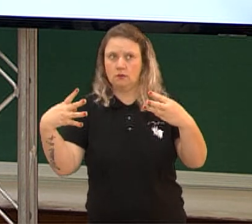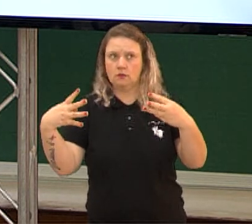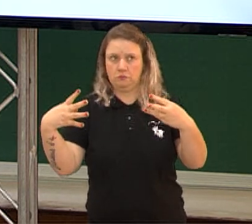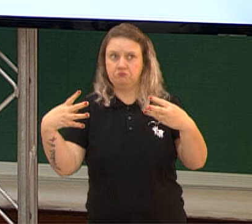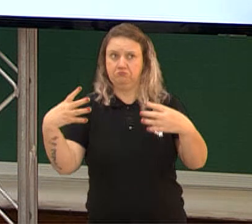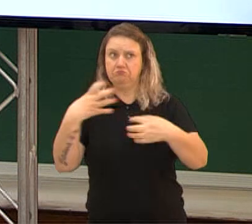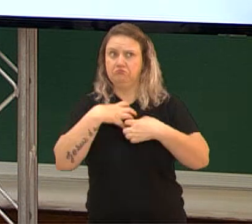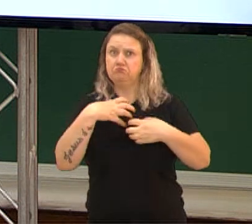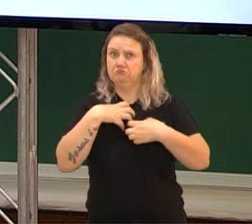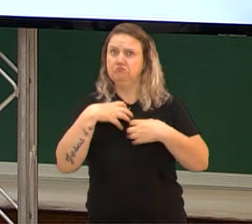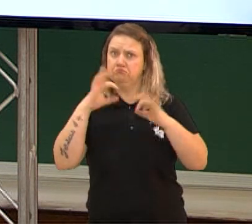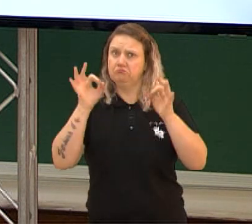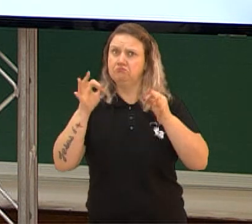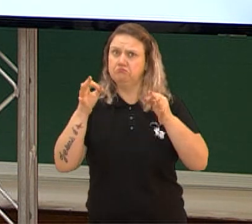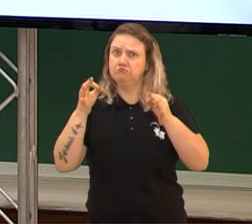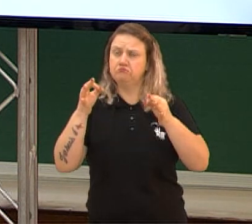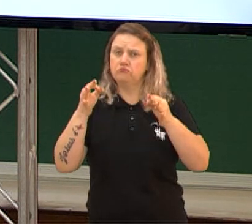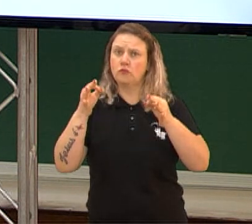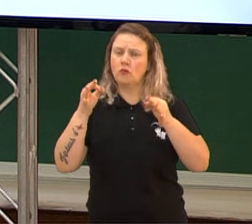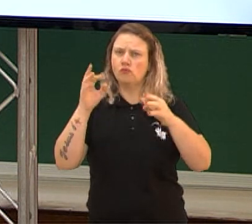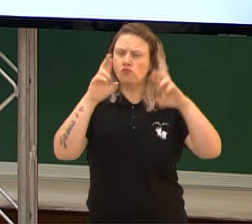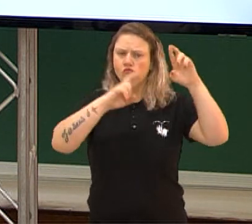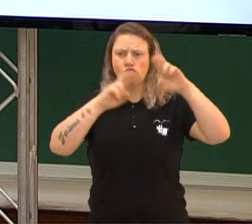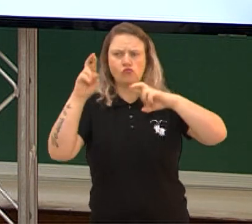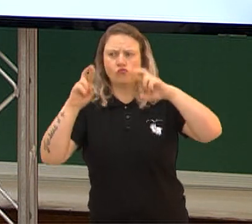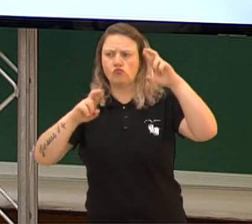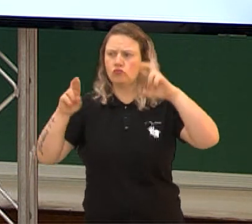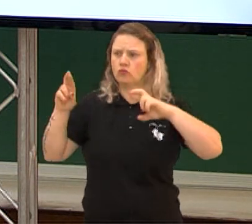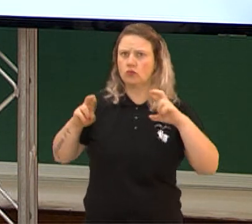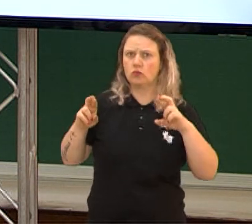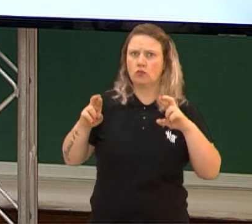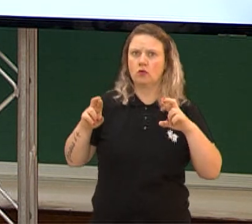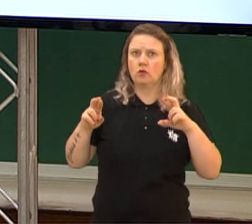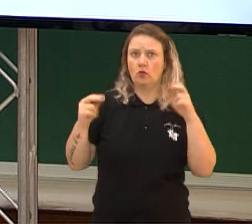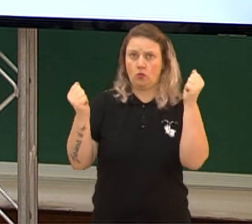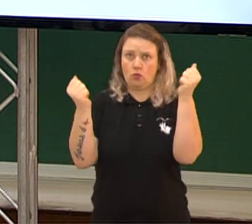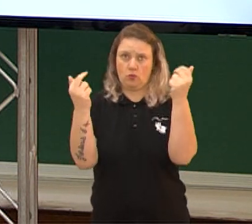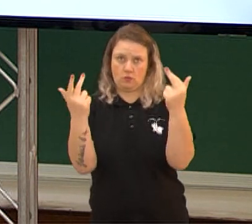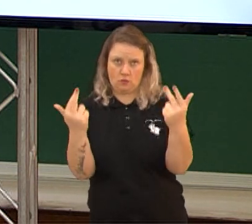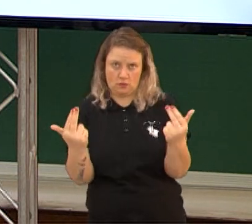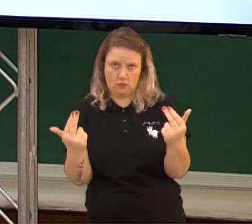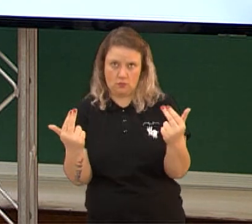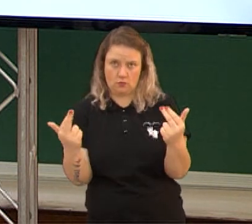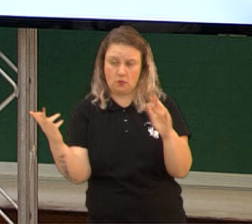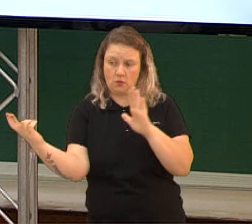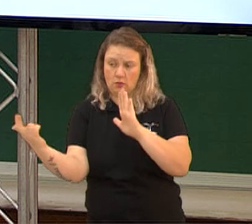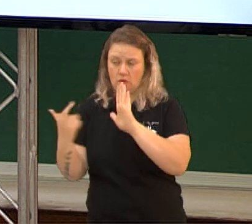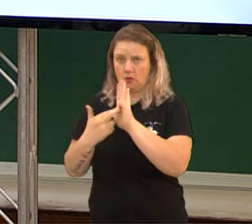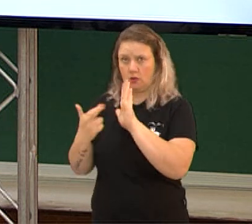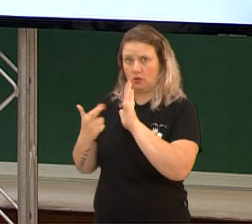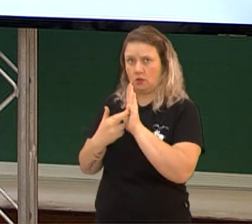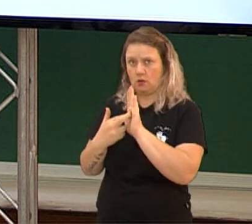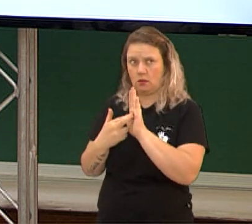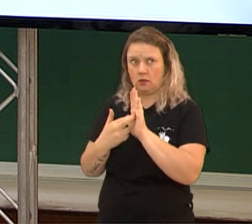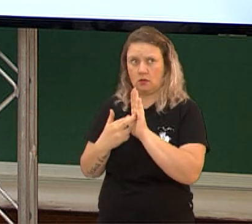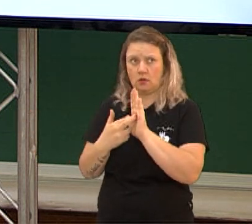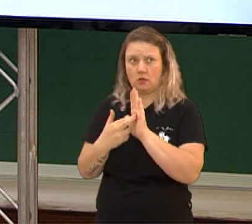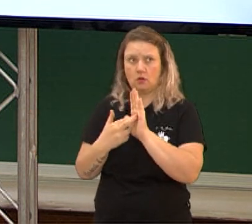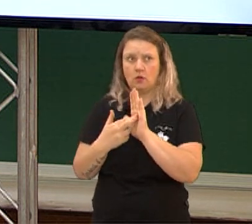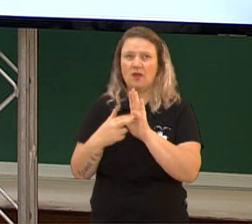Faz sentido, né? Então você analisa para verificar se esses números são iguais e o resultado dessa matriz